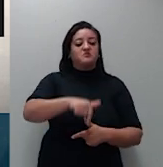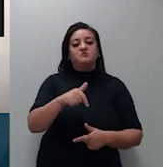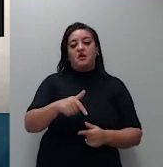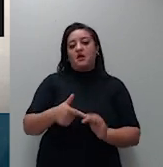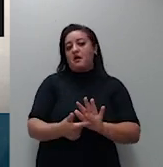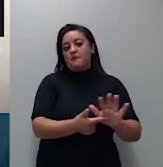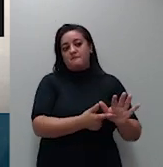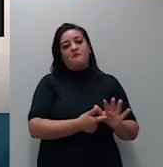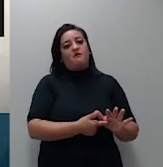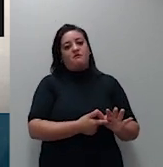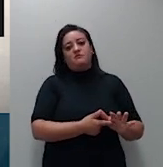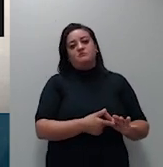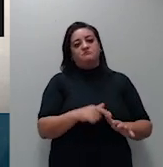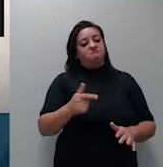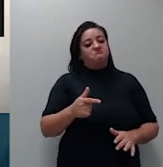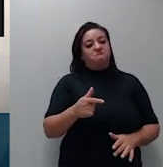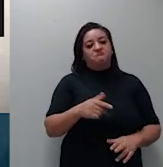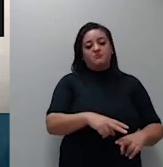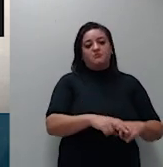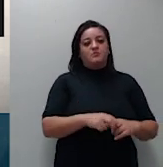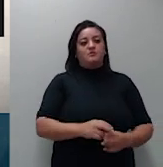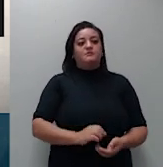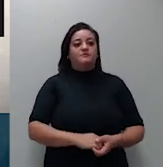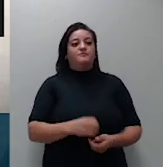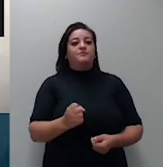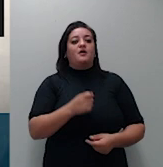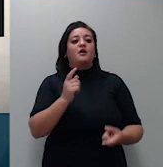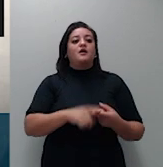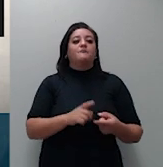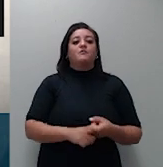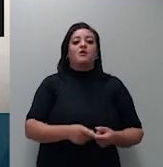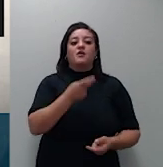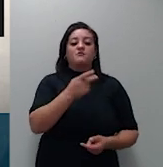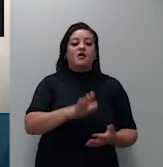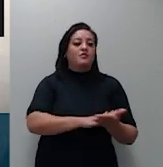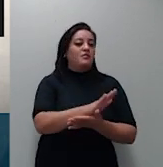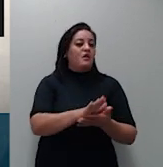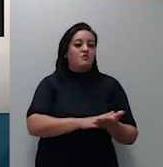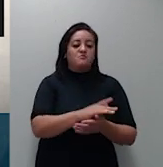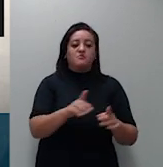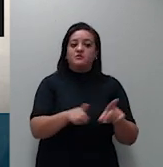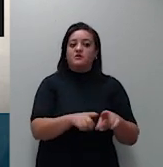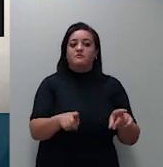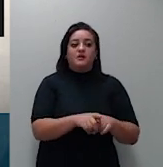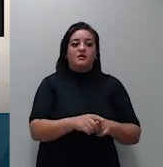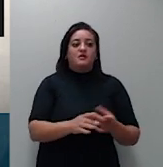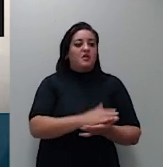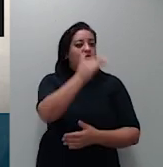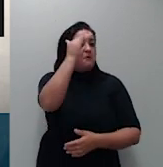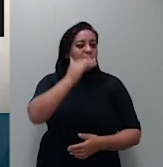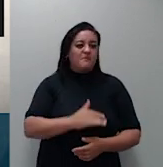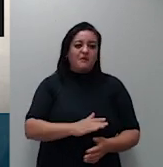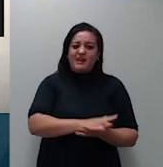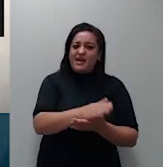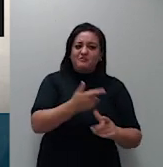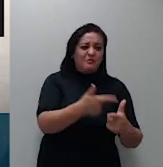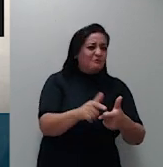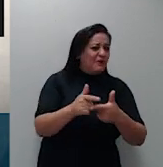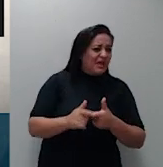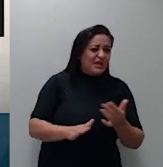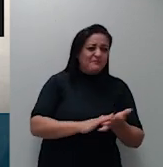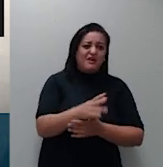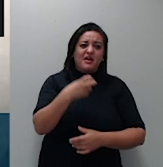justifica Maxime porque não se Alega nenhuma nenhuma aqui